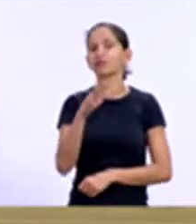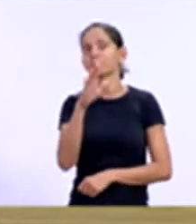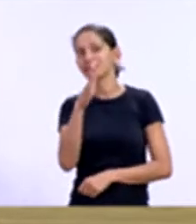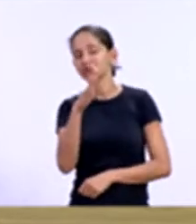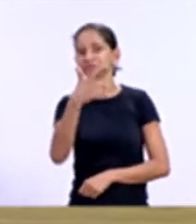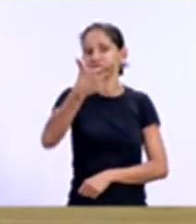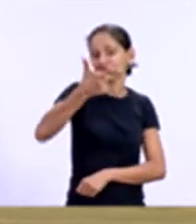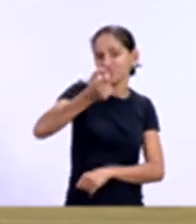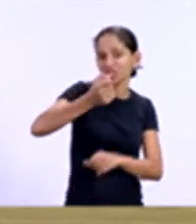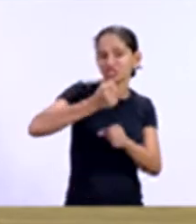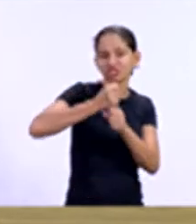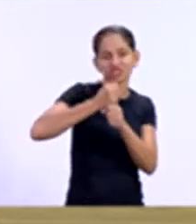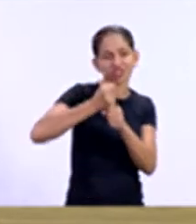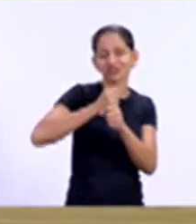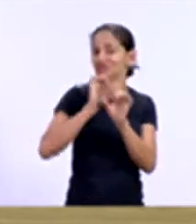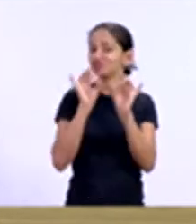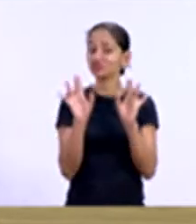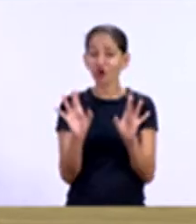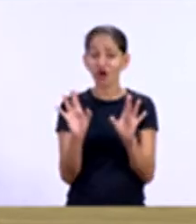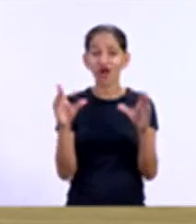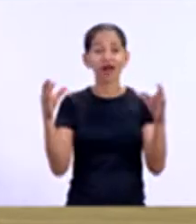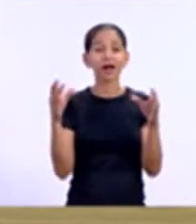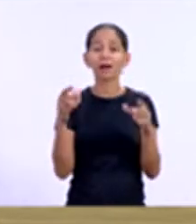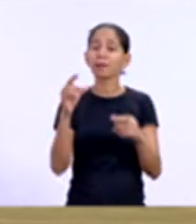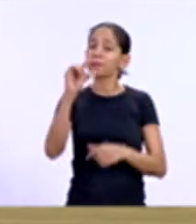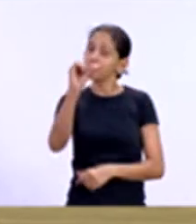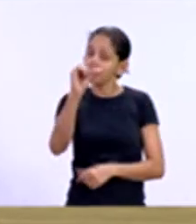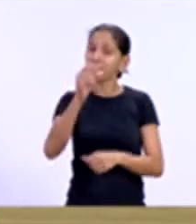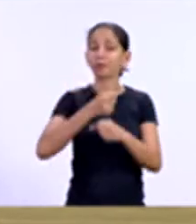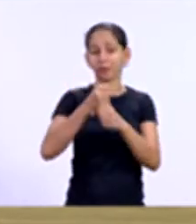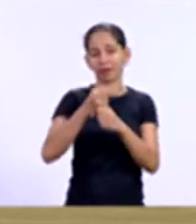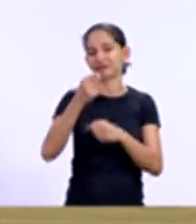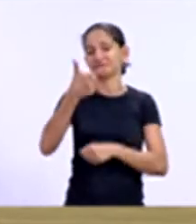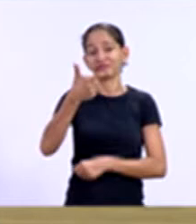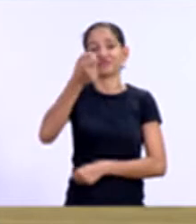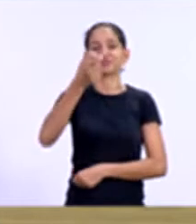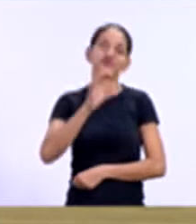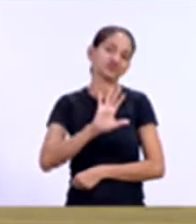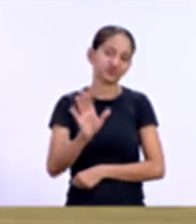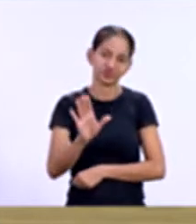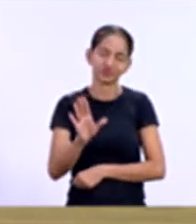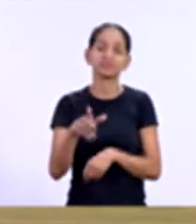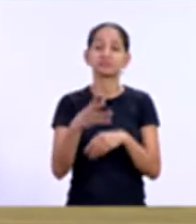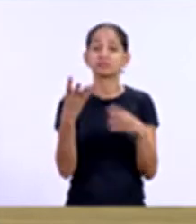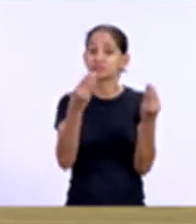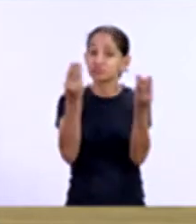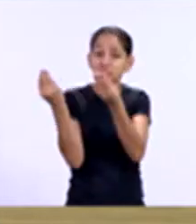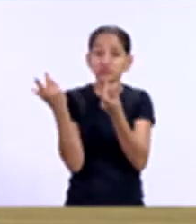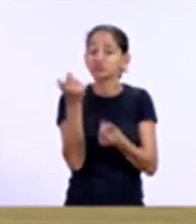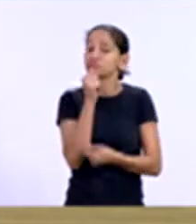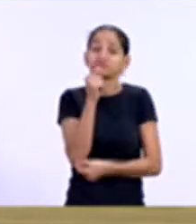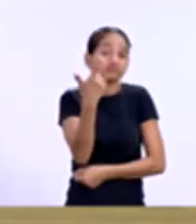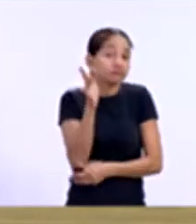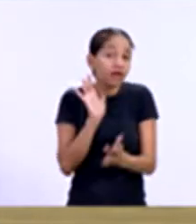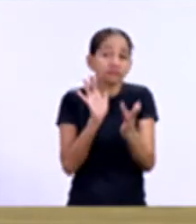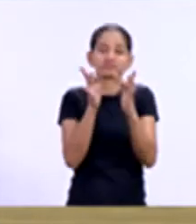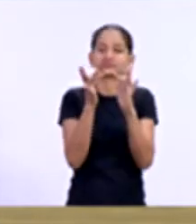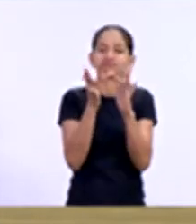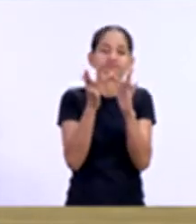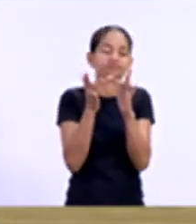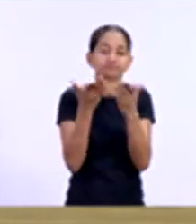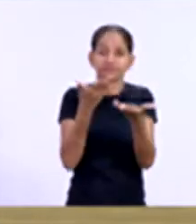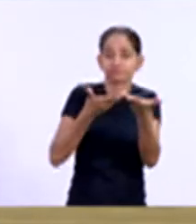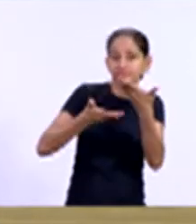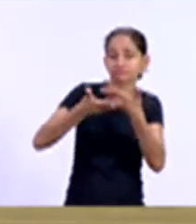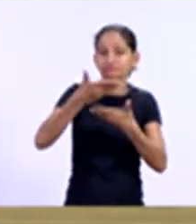décadas, e esses ambientes voltados para a educação, então, são mais novos ainda. E aí, muitos ainda não tinham esse